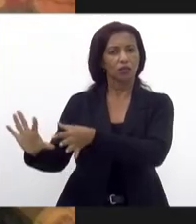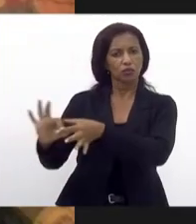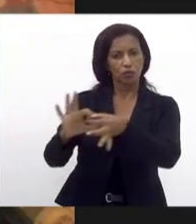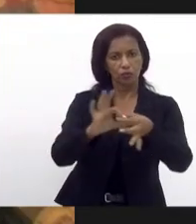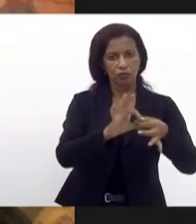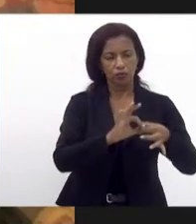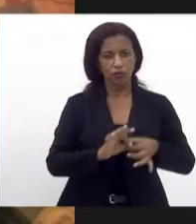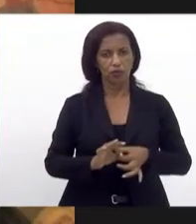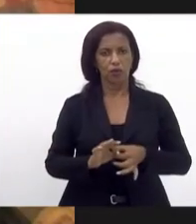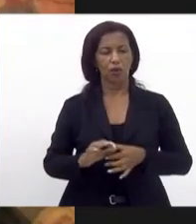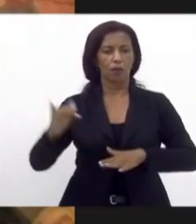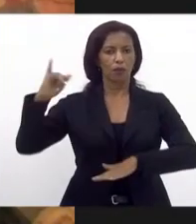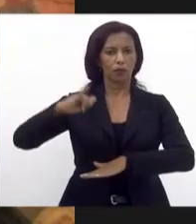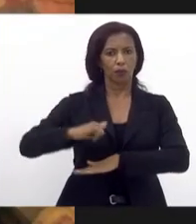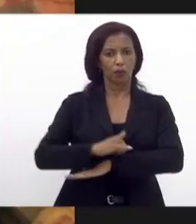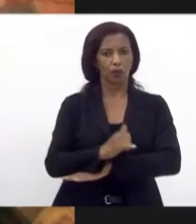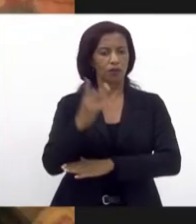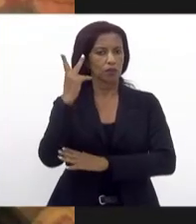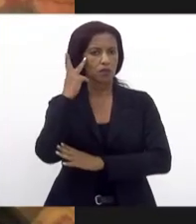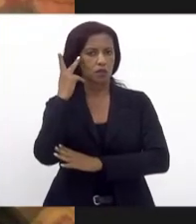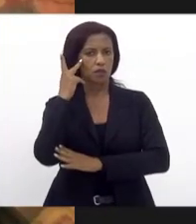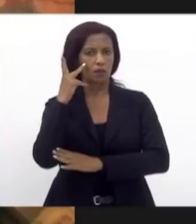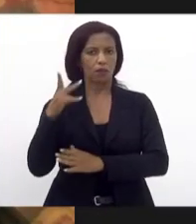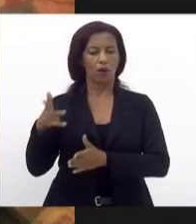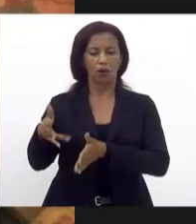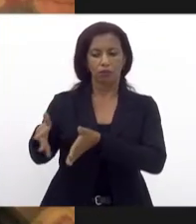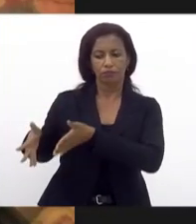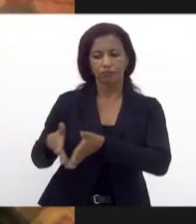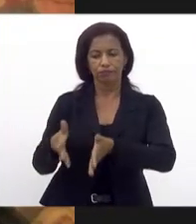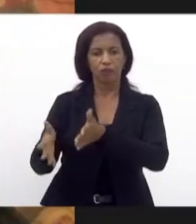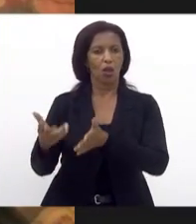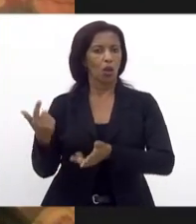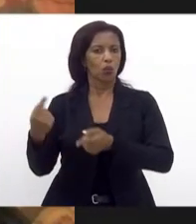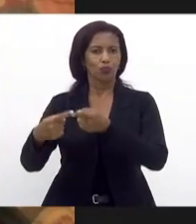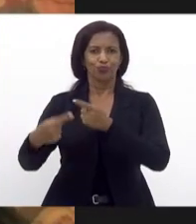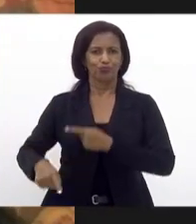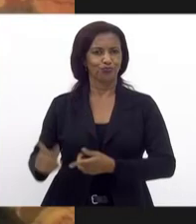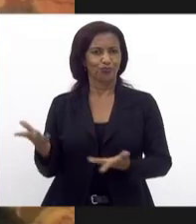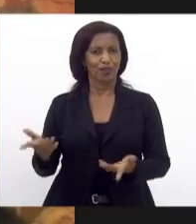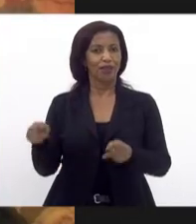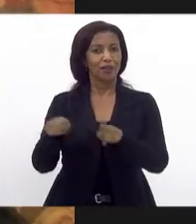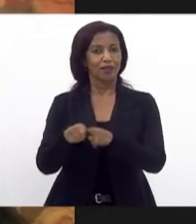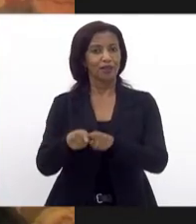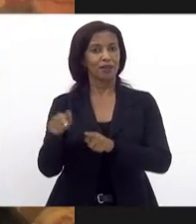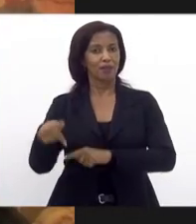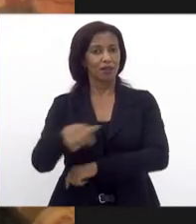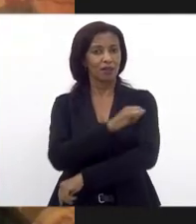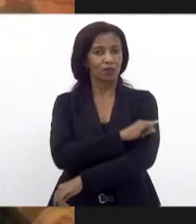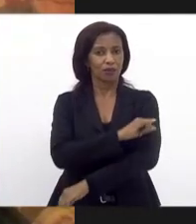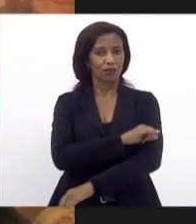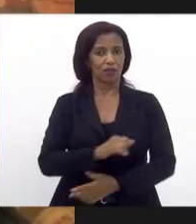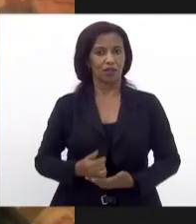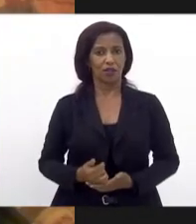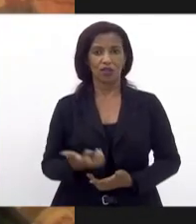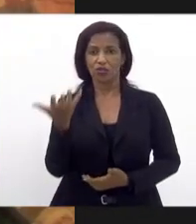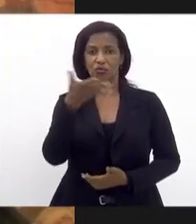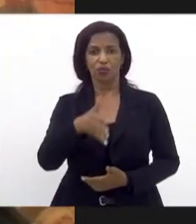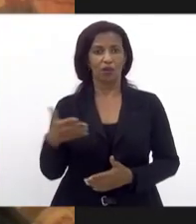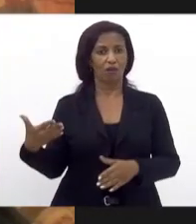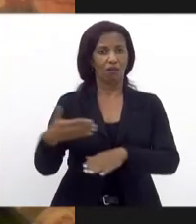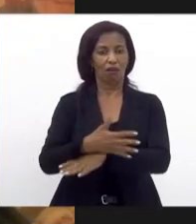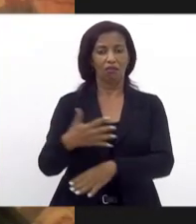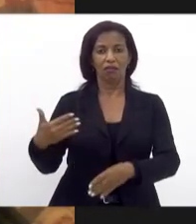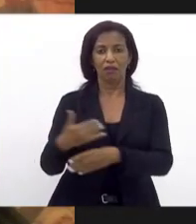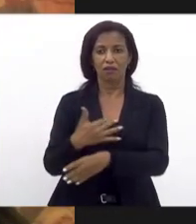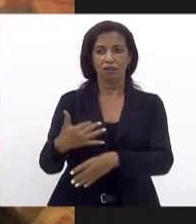conexões para os aeroportos de São Paulo e as estradas não servem para eles, e que eles também, aqui no Rio, eles não querem entrar na cidade